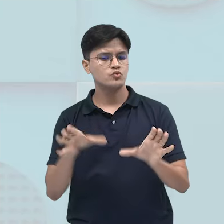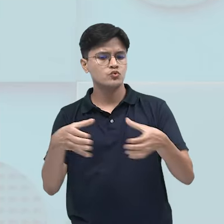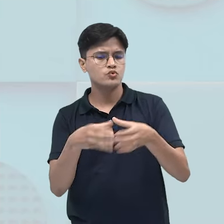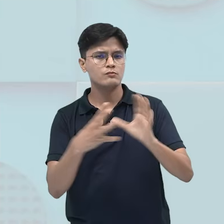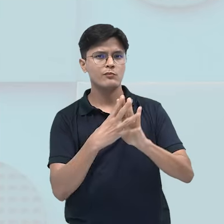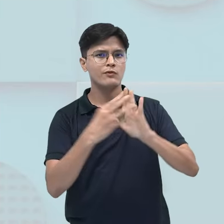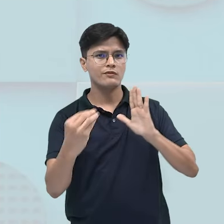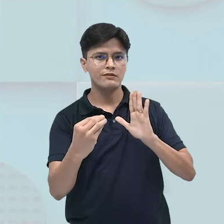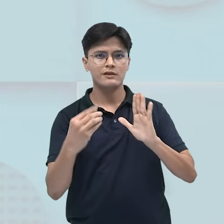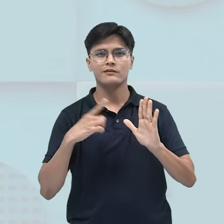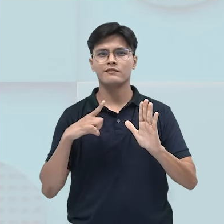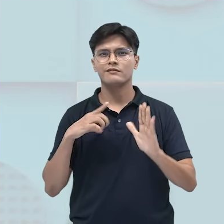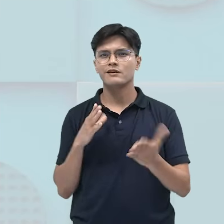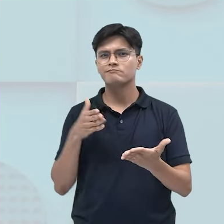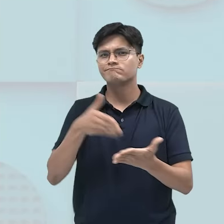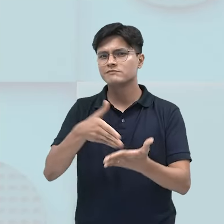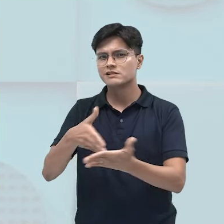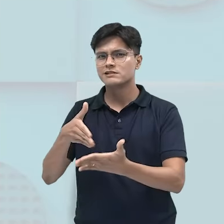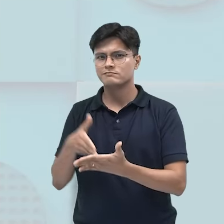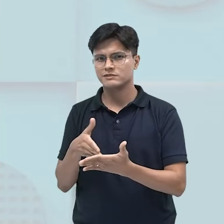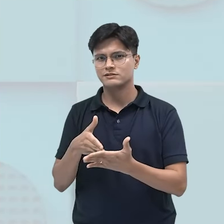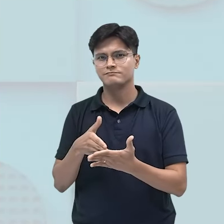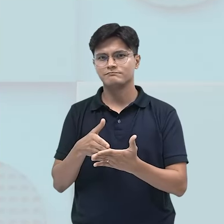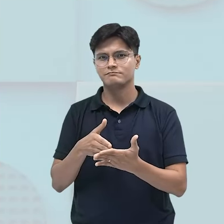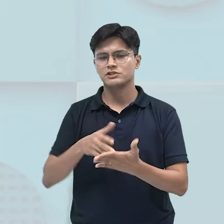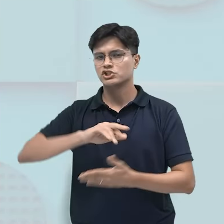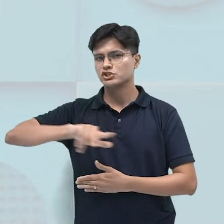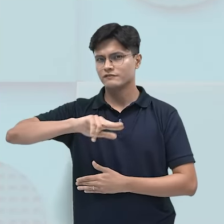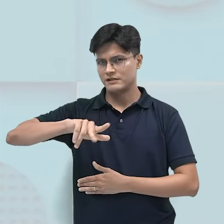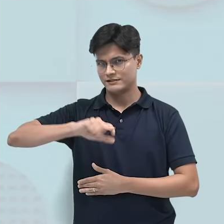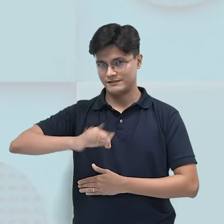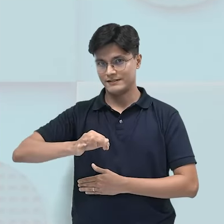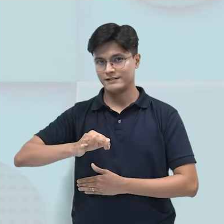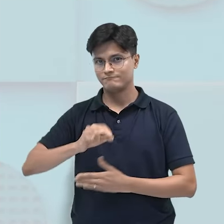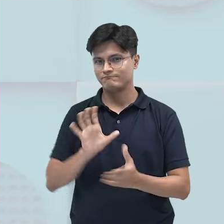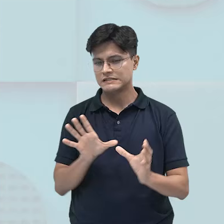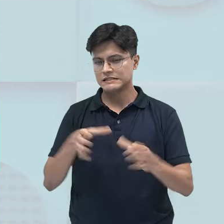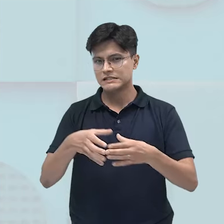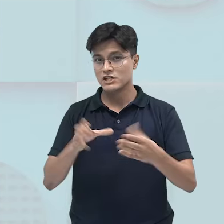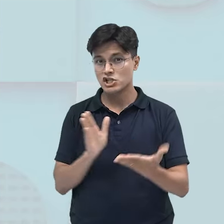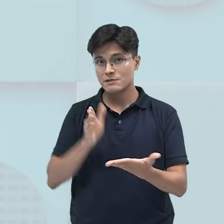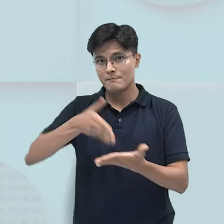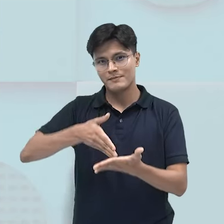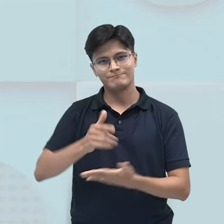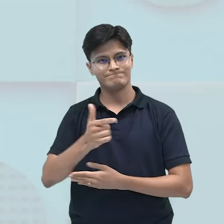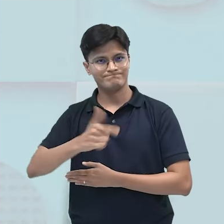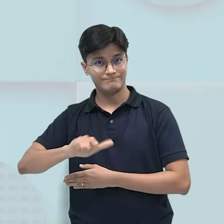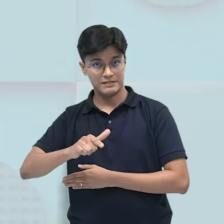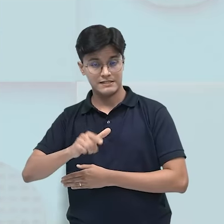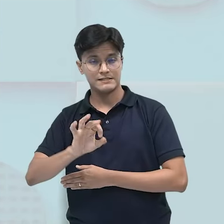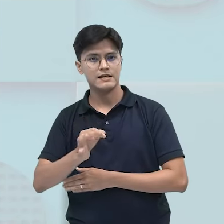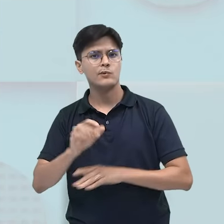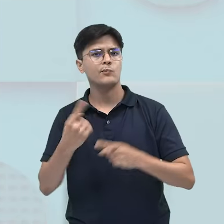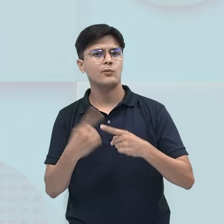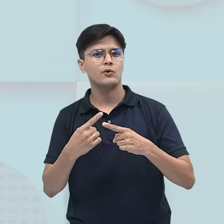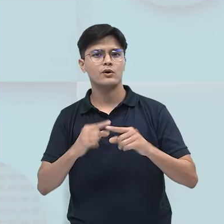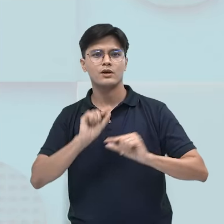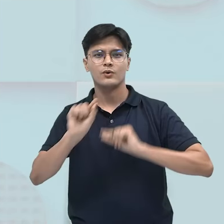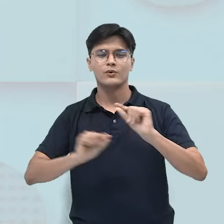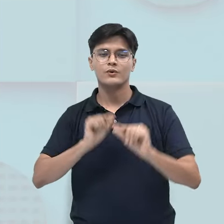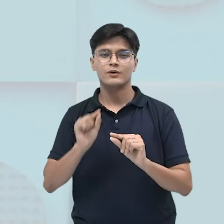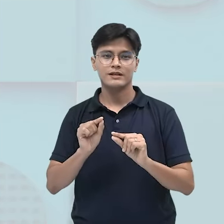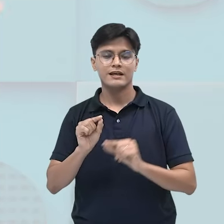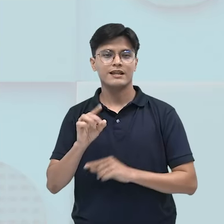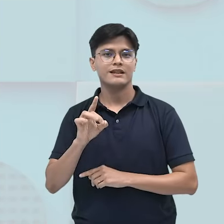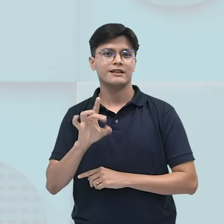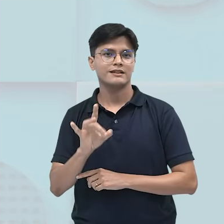limitadores. Melhor dizendo, eles não são limitadores, certo? Por quê? Porque apenas eles